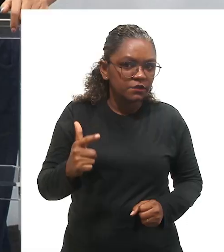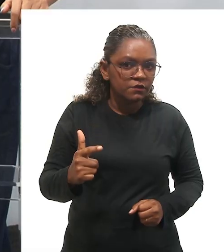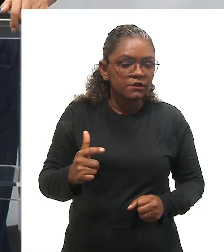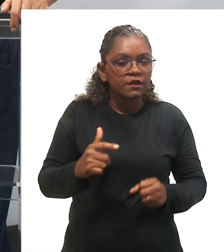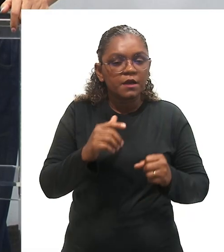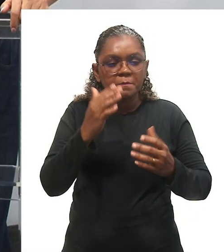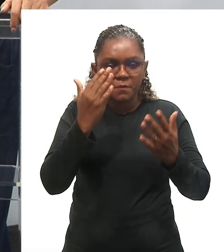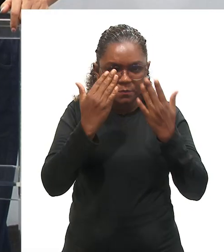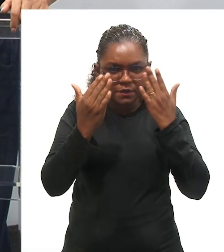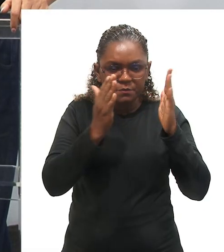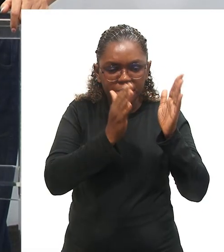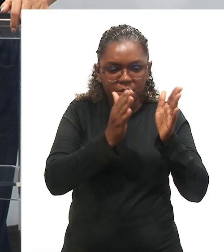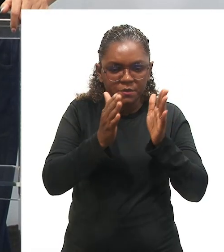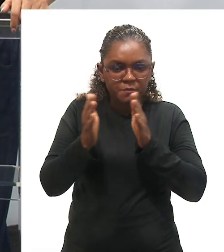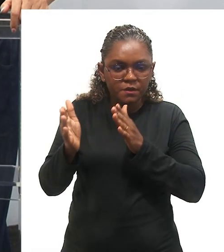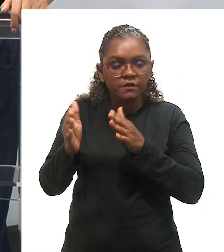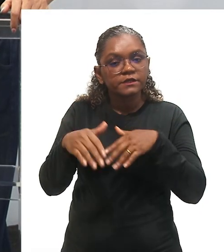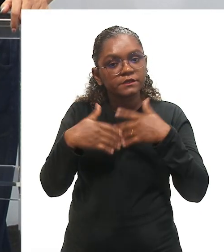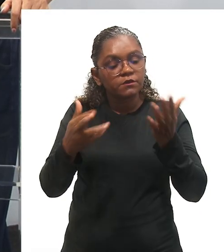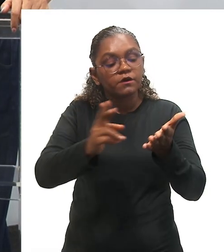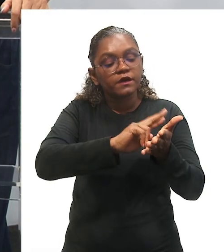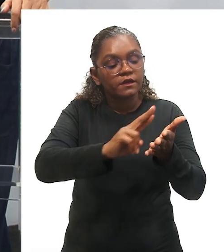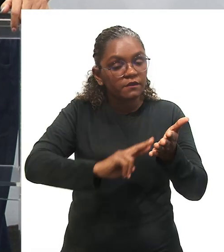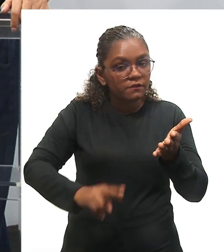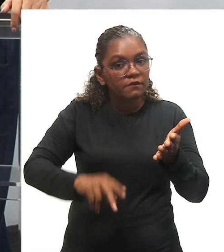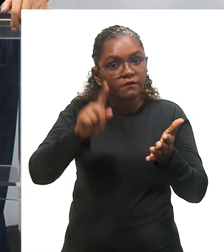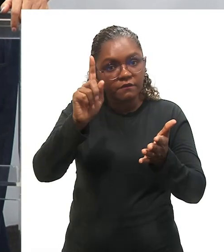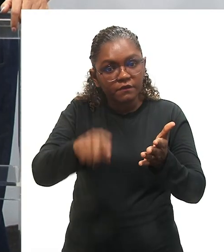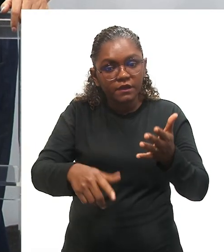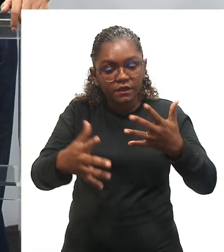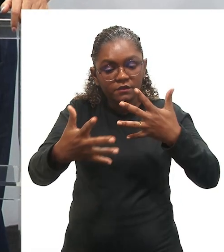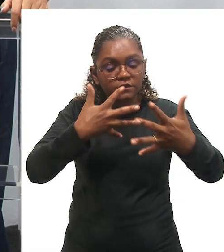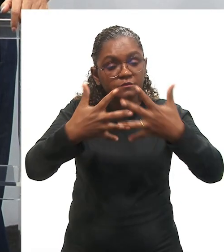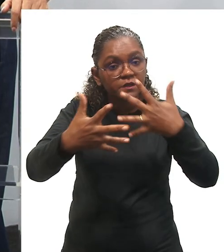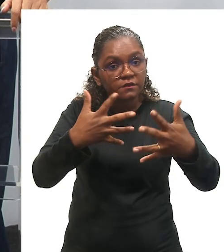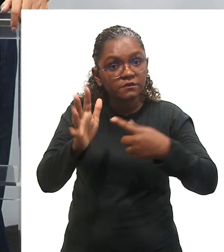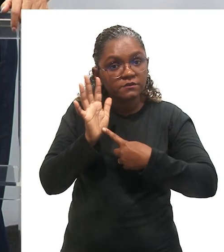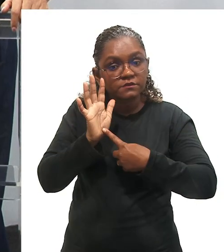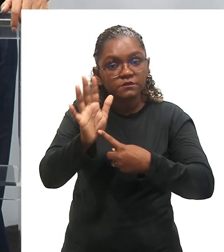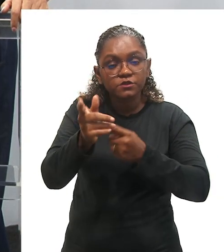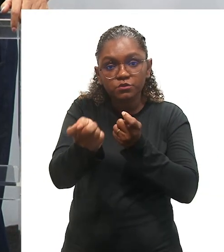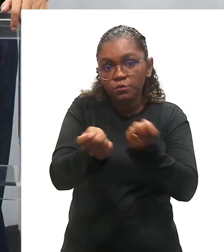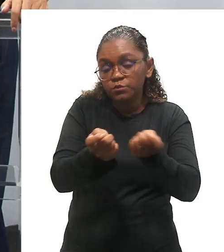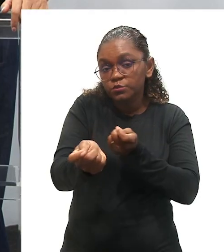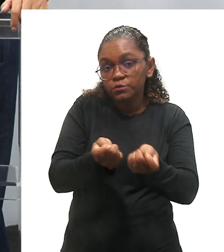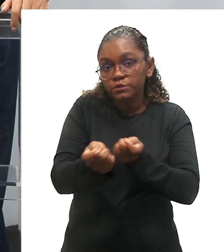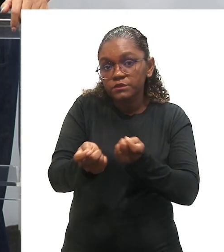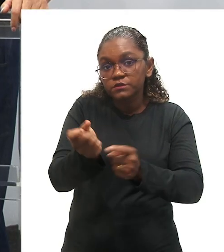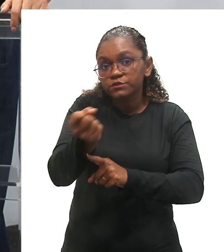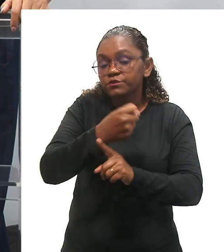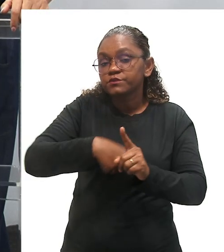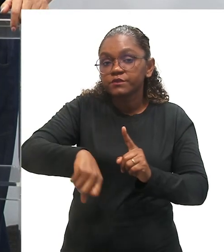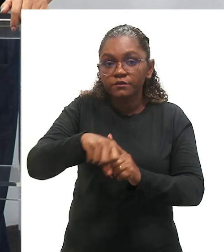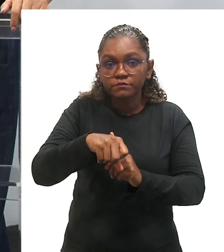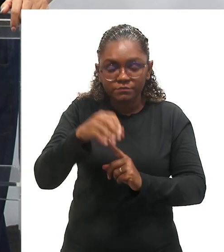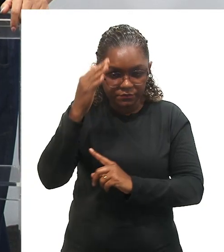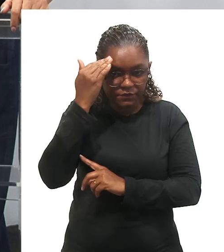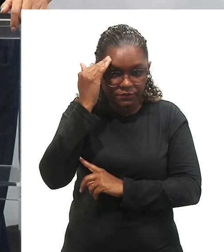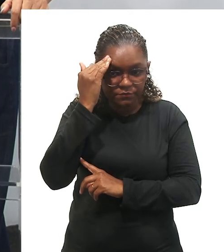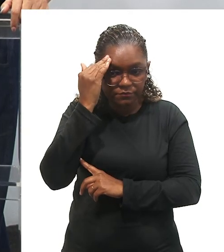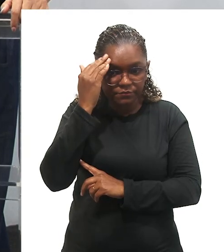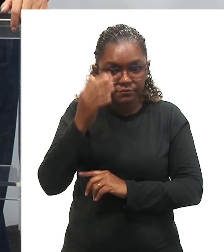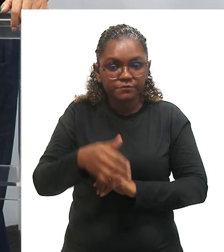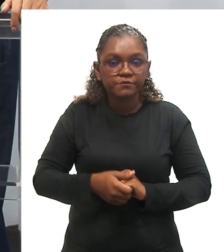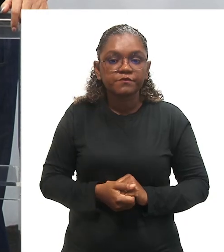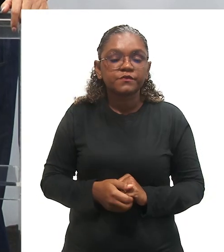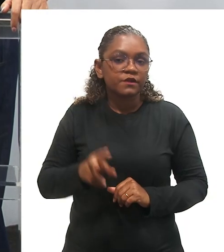relatórios contribuem para a transparência da gestão fiscal e controle social. Lembra que eu falei para vocês que ia